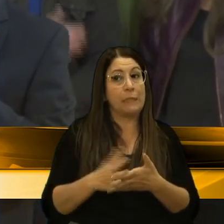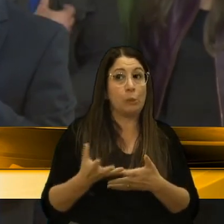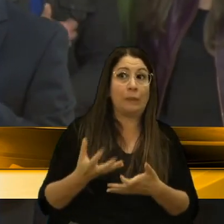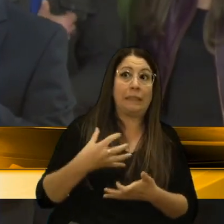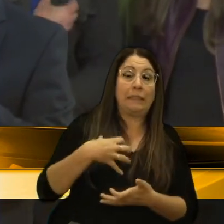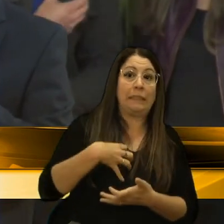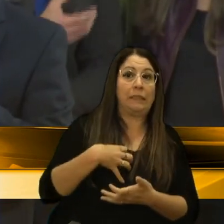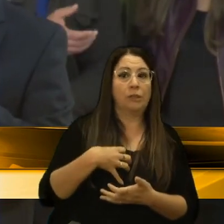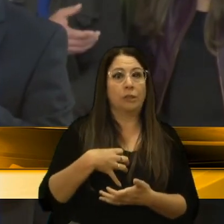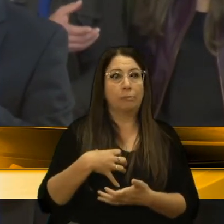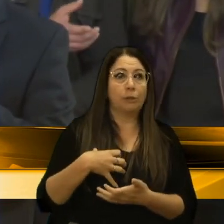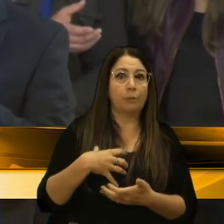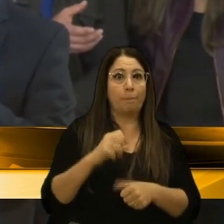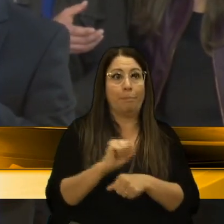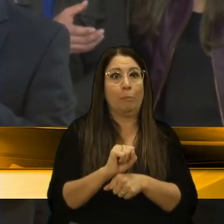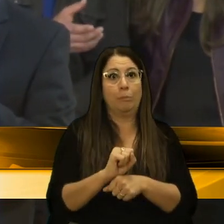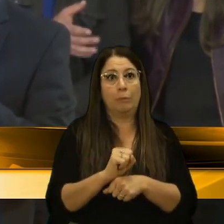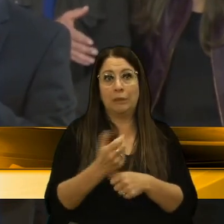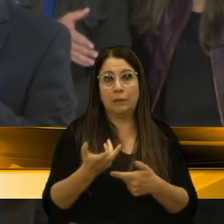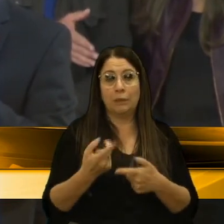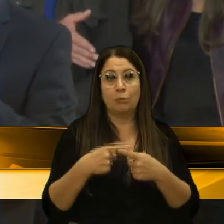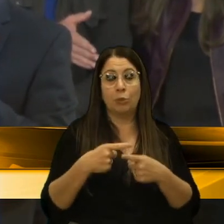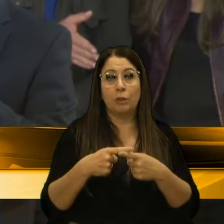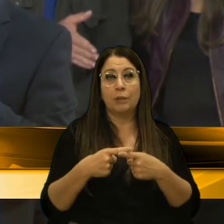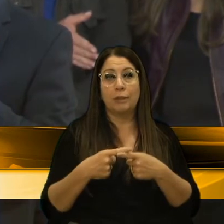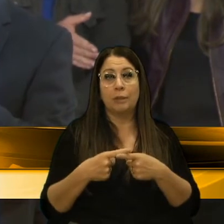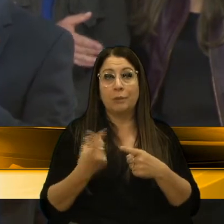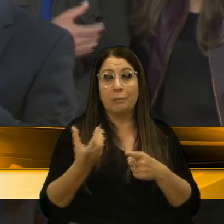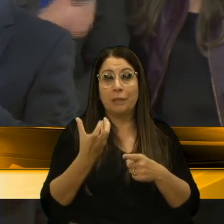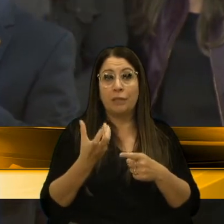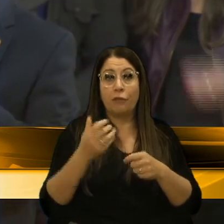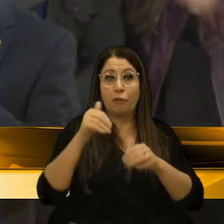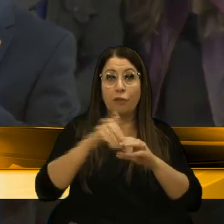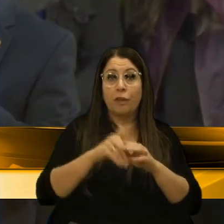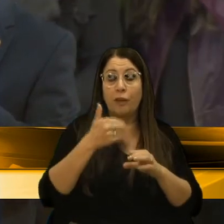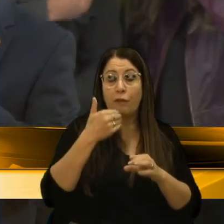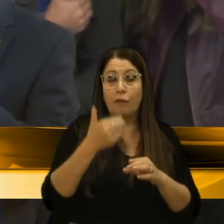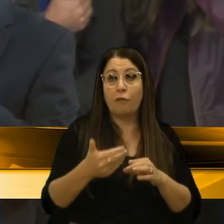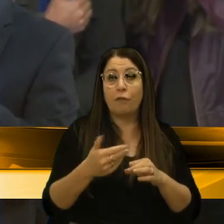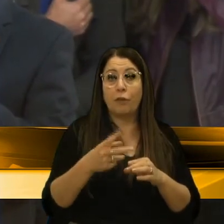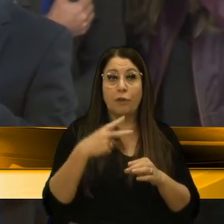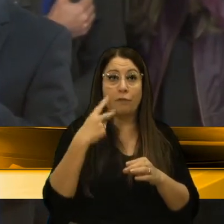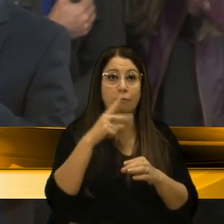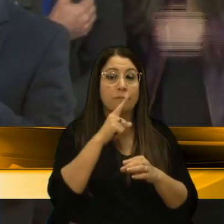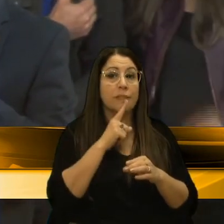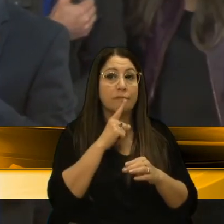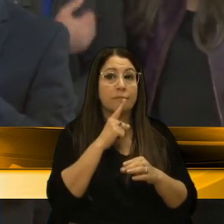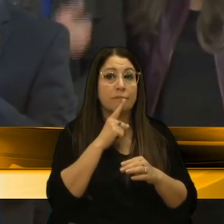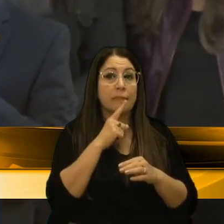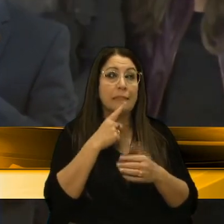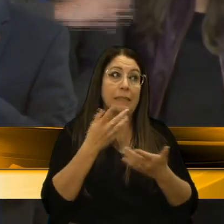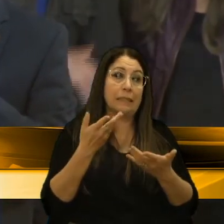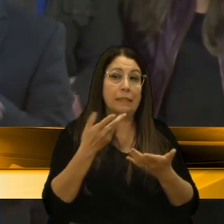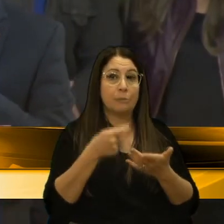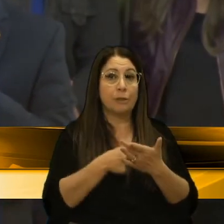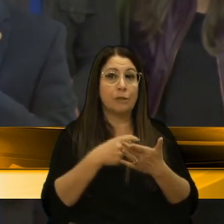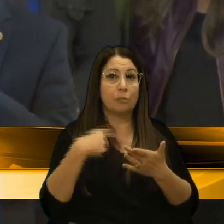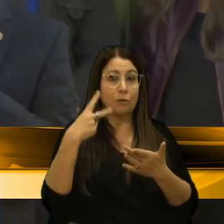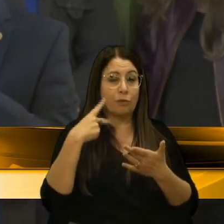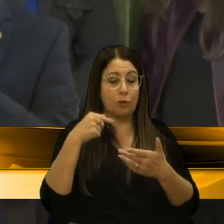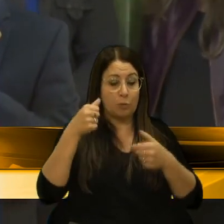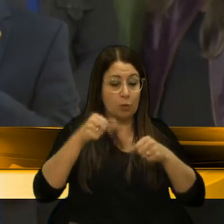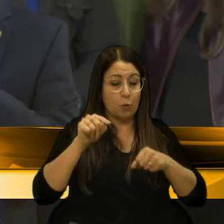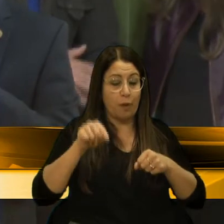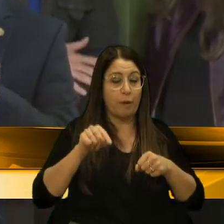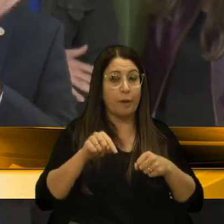eu me sinto embretado, porque, ao mesmo tempo que eu quero votar a favor, vereador Meneguzzi, eu sou obrigado, como vereador, que ainda estou